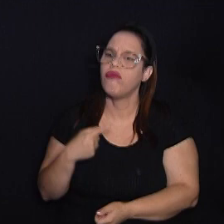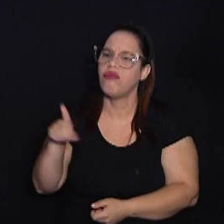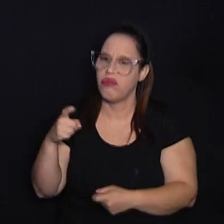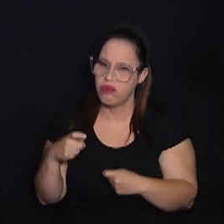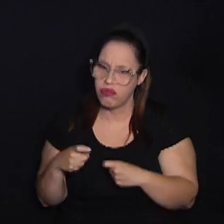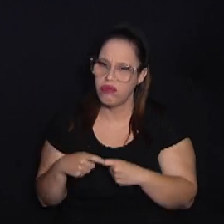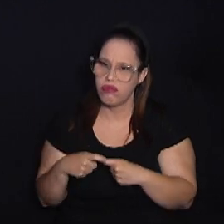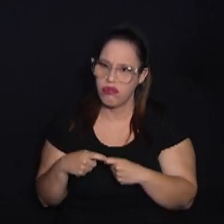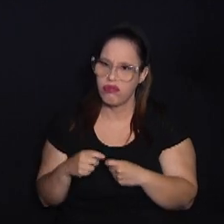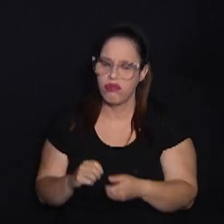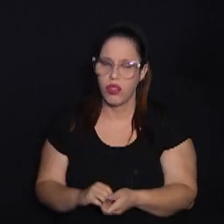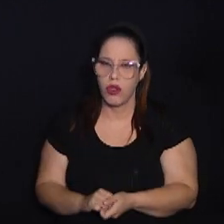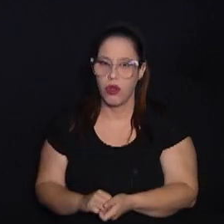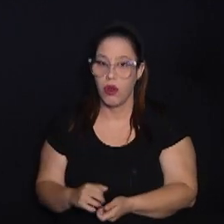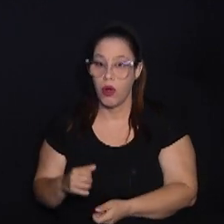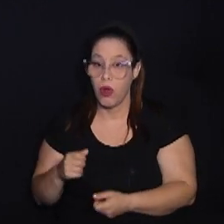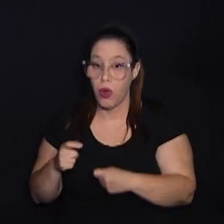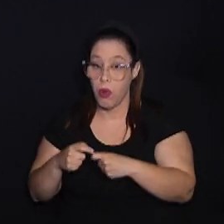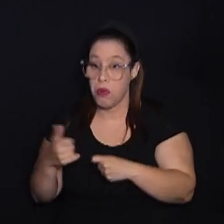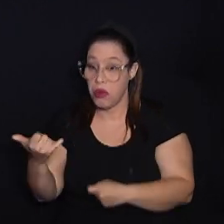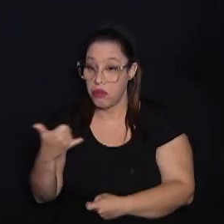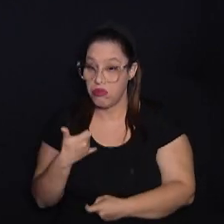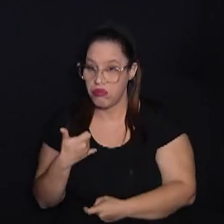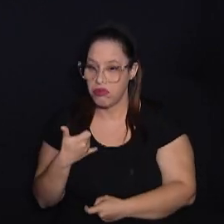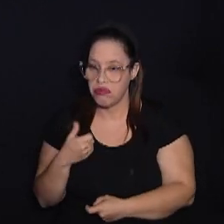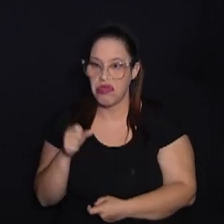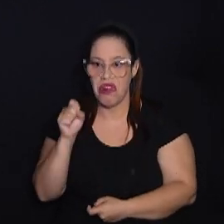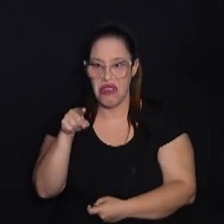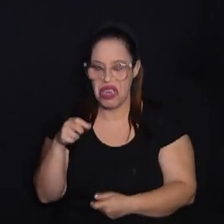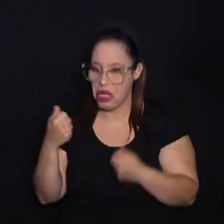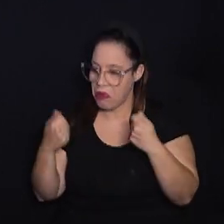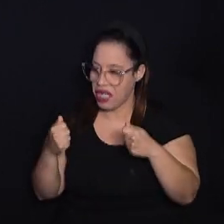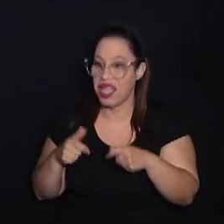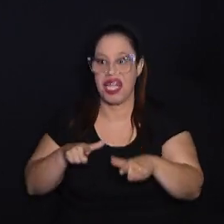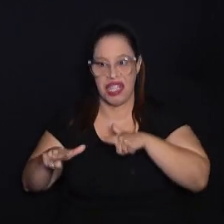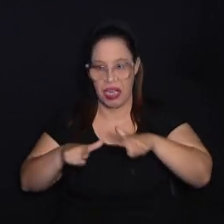O médico me disse, você precisa arrumar um trabalho.